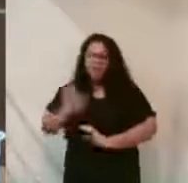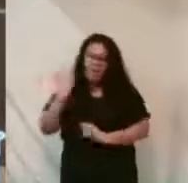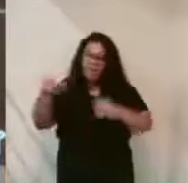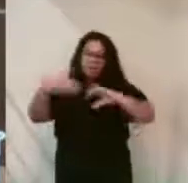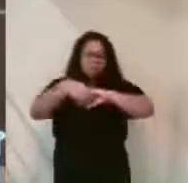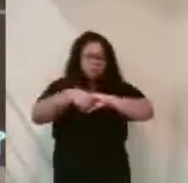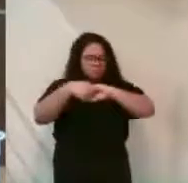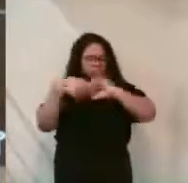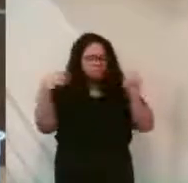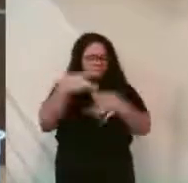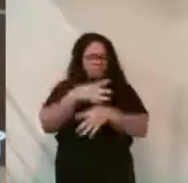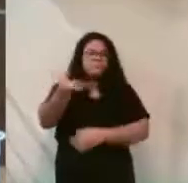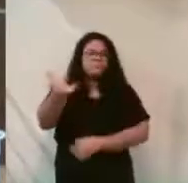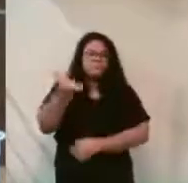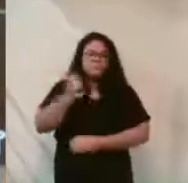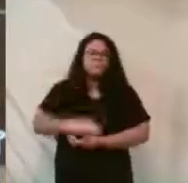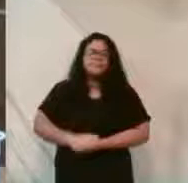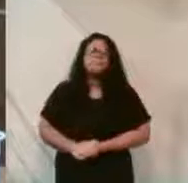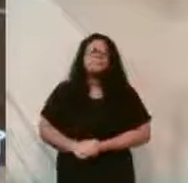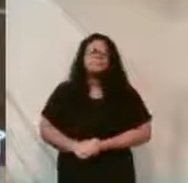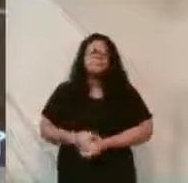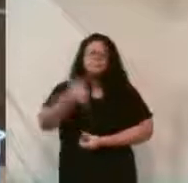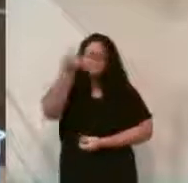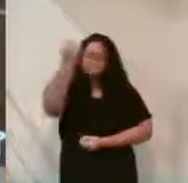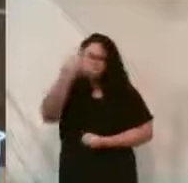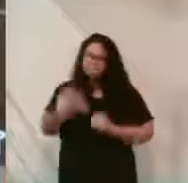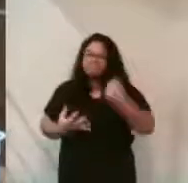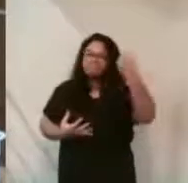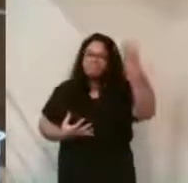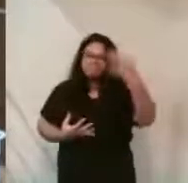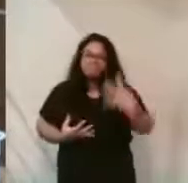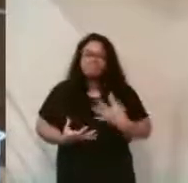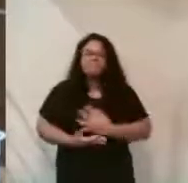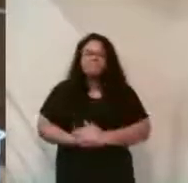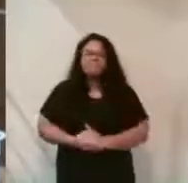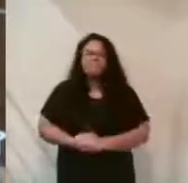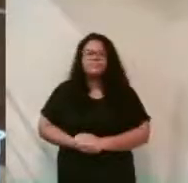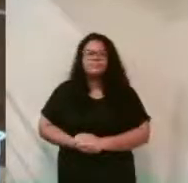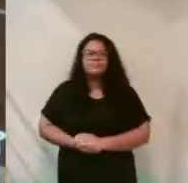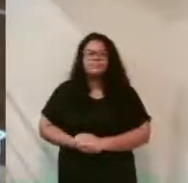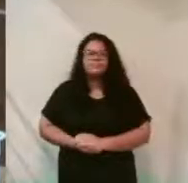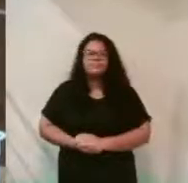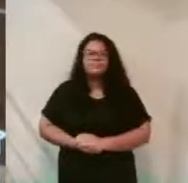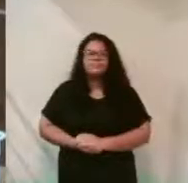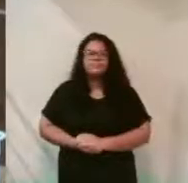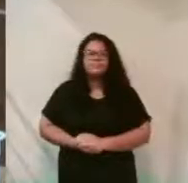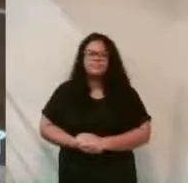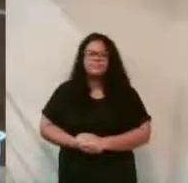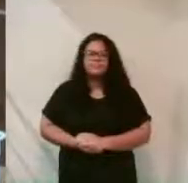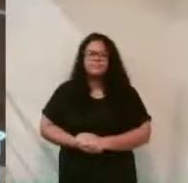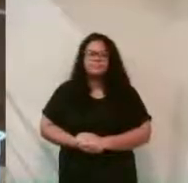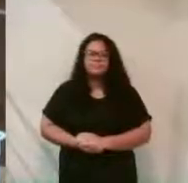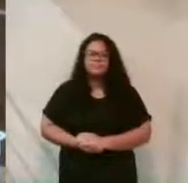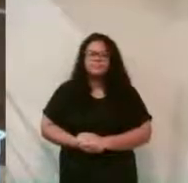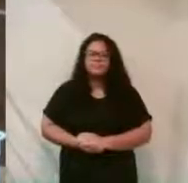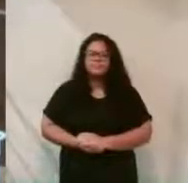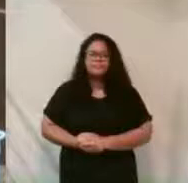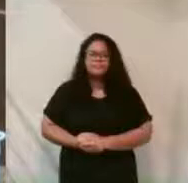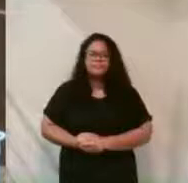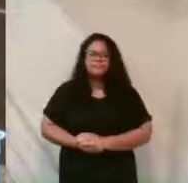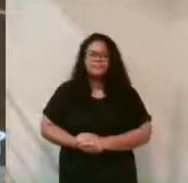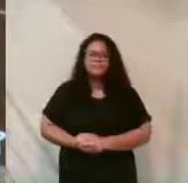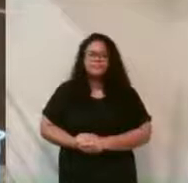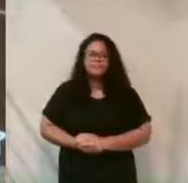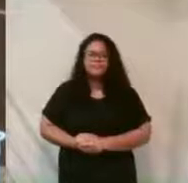iniciais, gostaria de expor as limitações que nós temos para essa mesa em